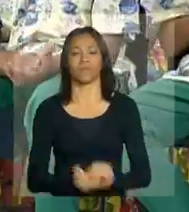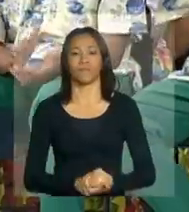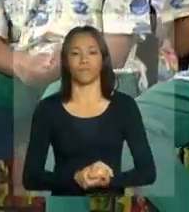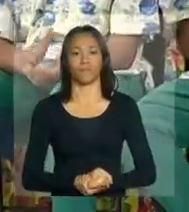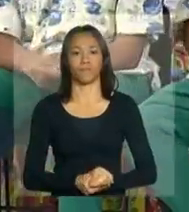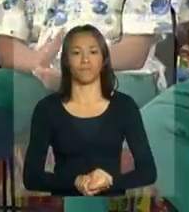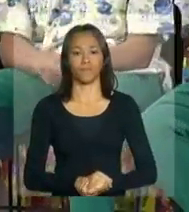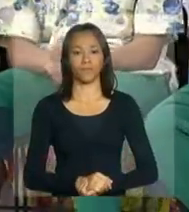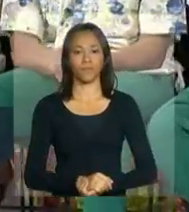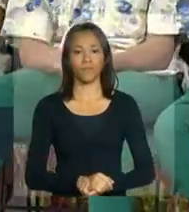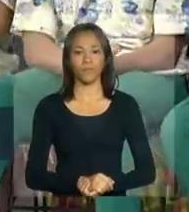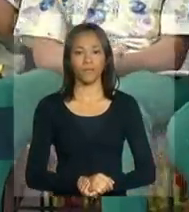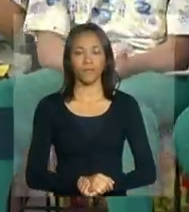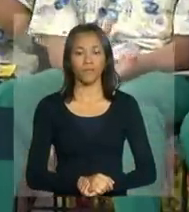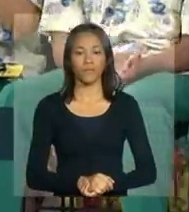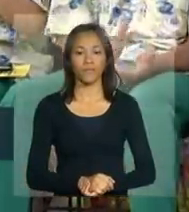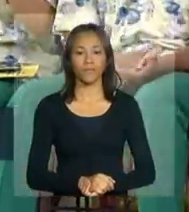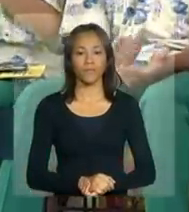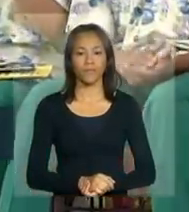mesmo